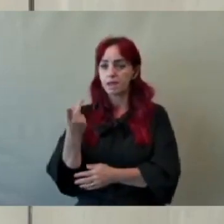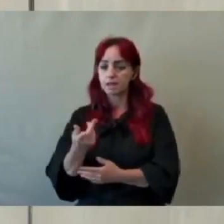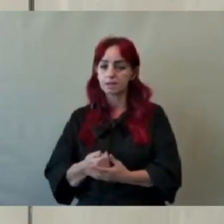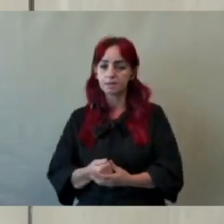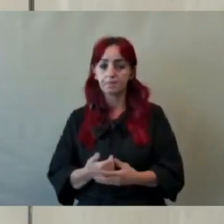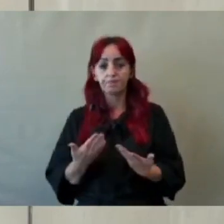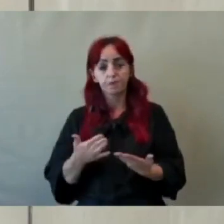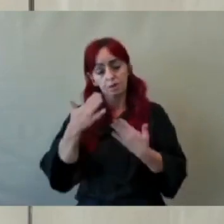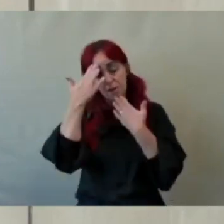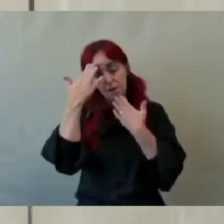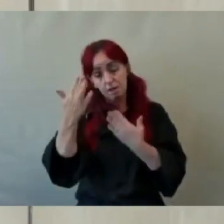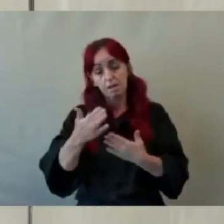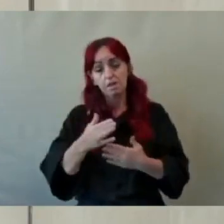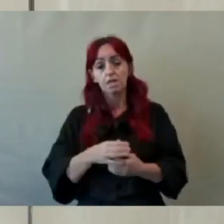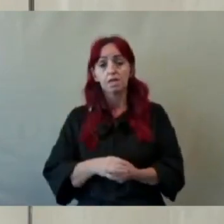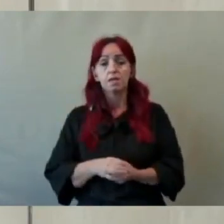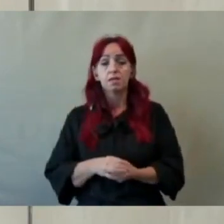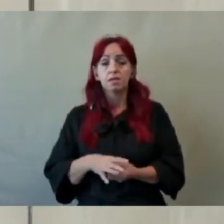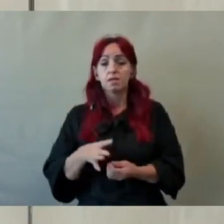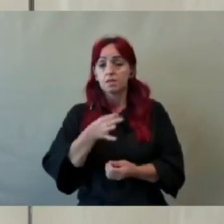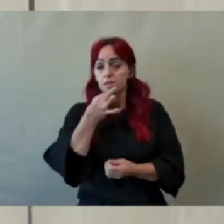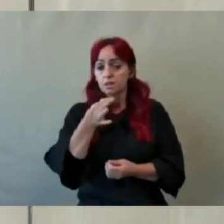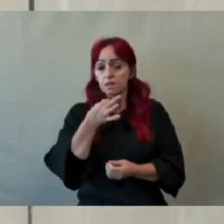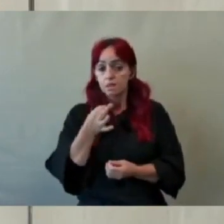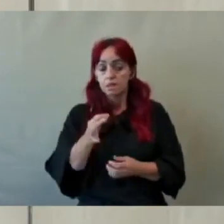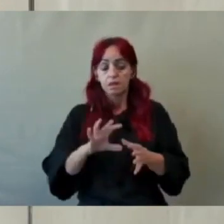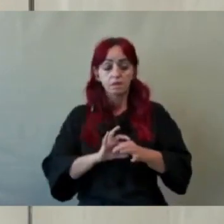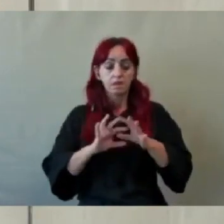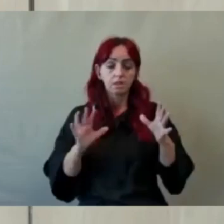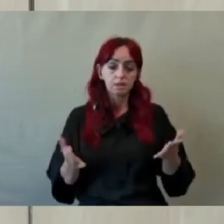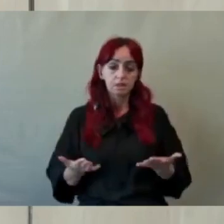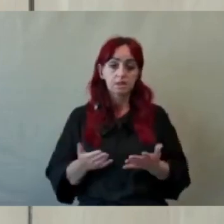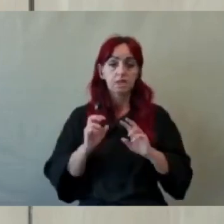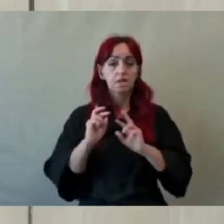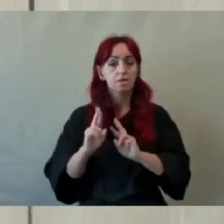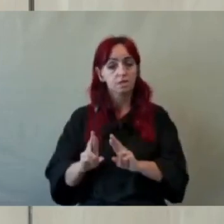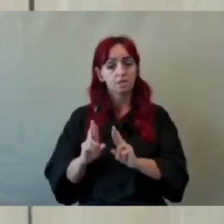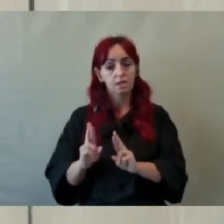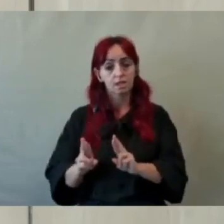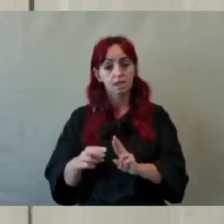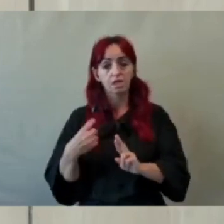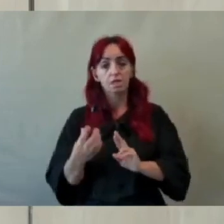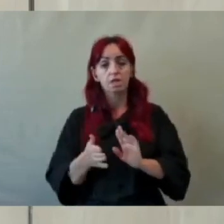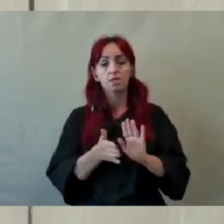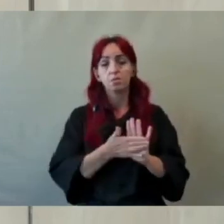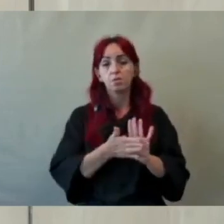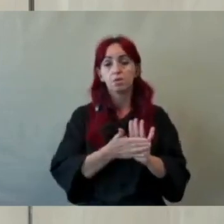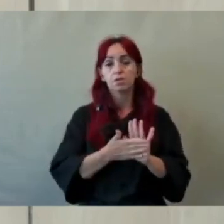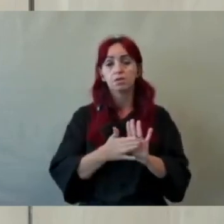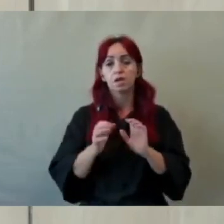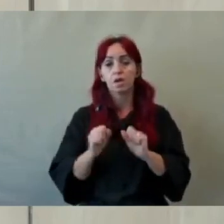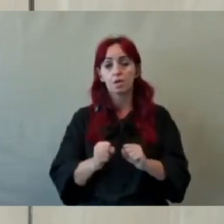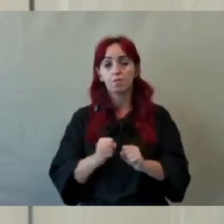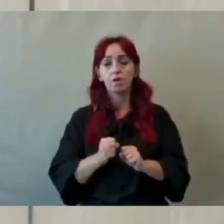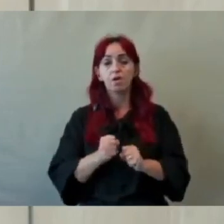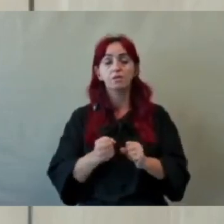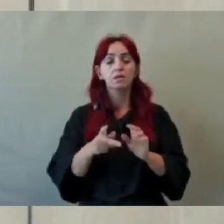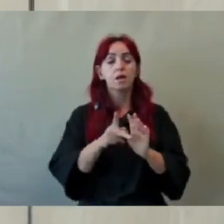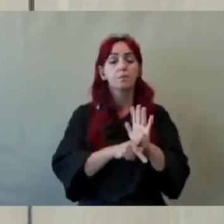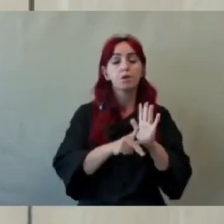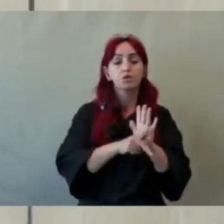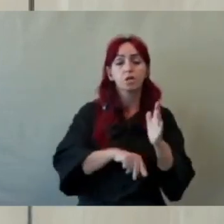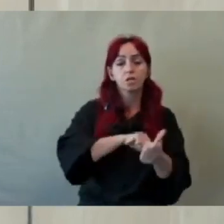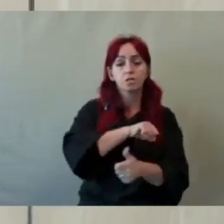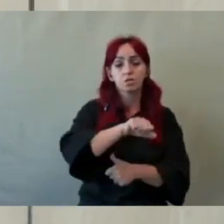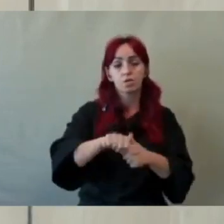Então, agradeço aqui pelo espaço, e a gente fica à disposição. Esperamos que as nossas proposições possam seguir em formatos de projeto, e, se for o